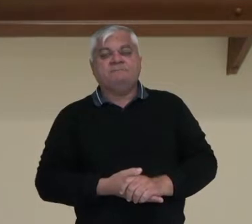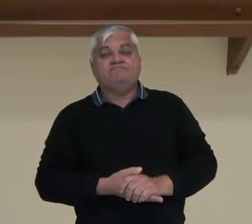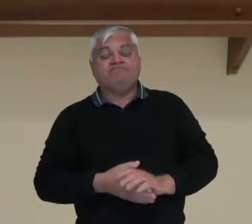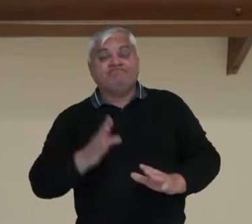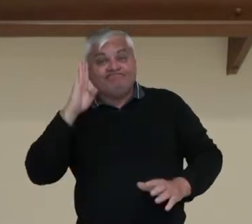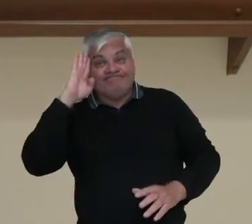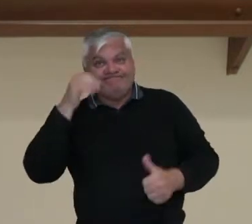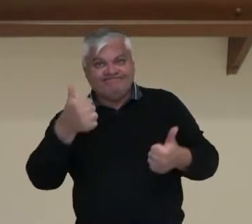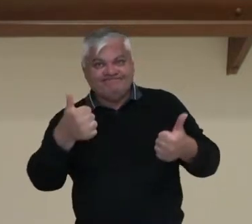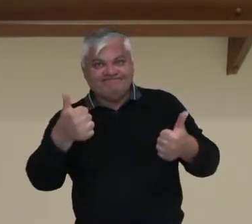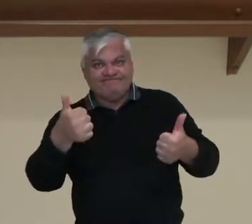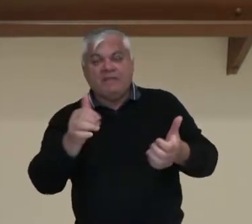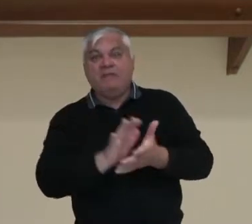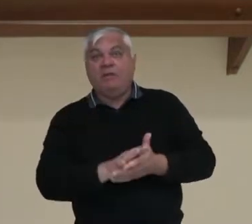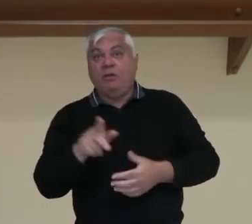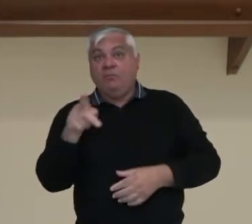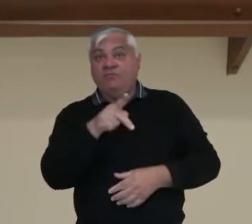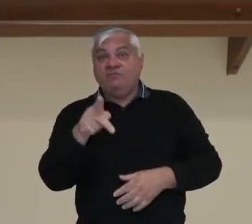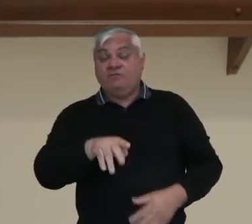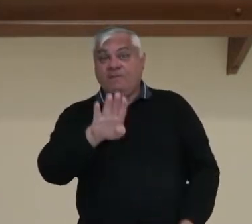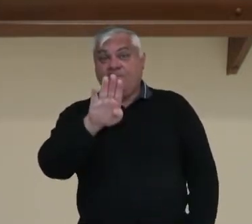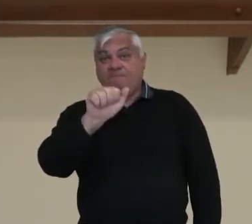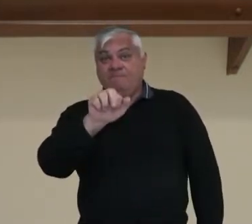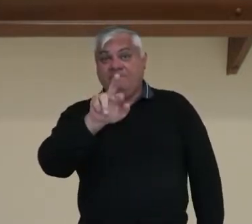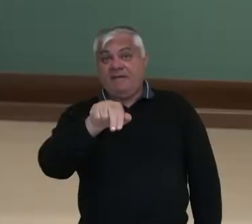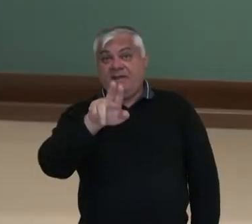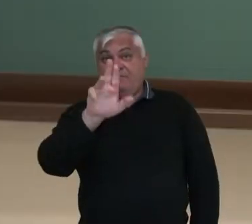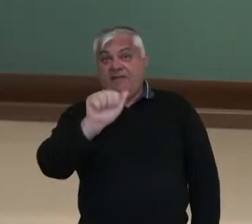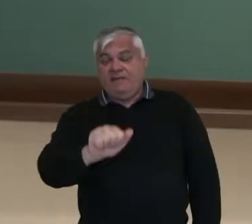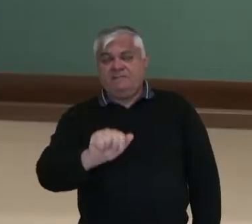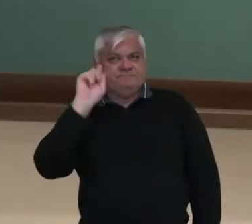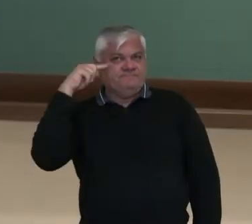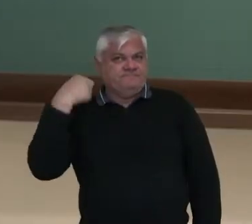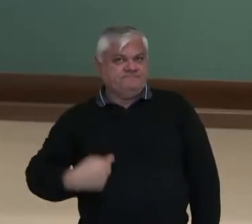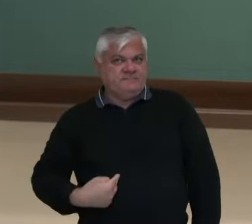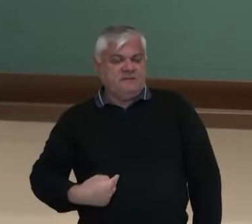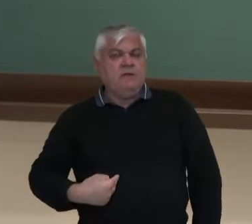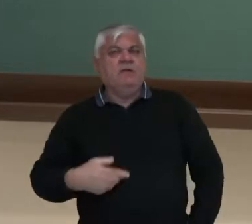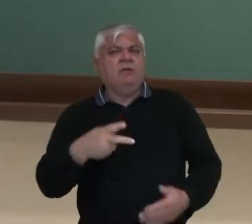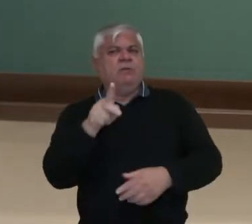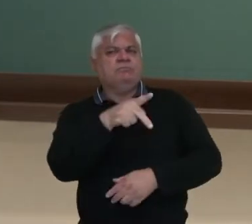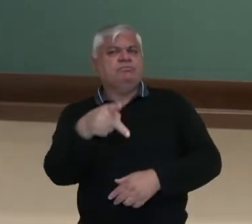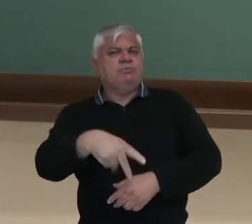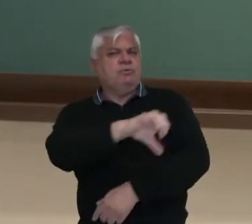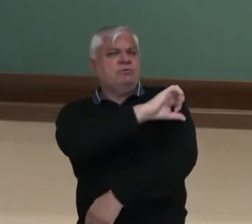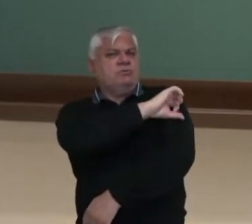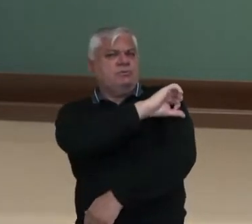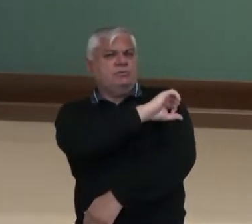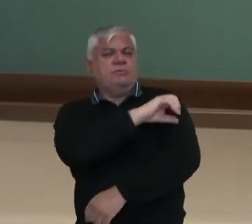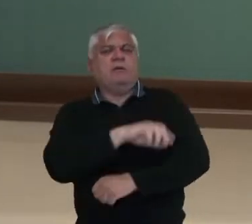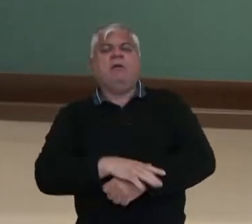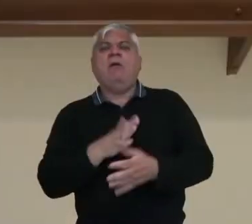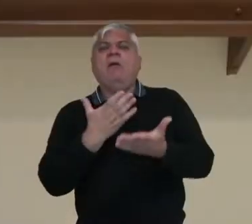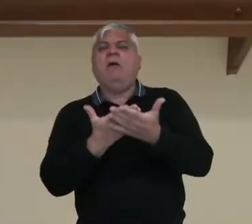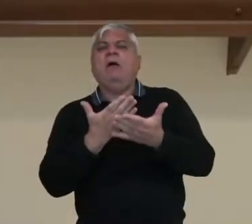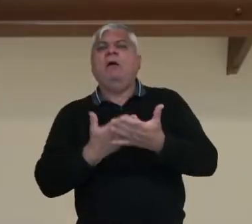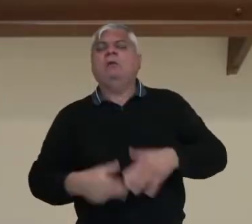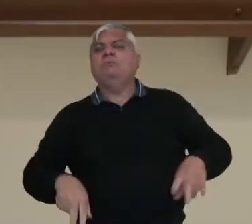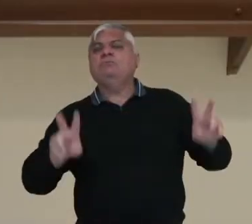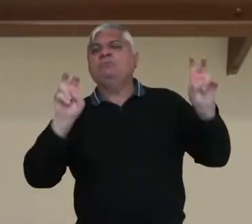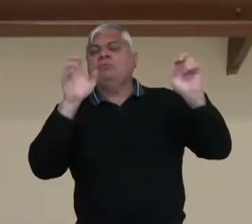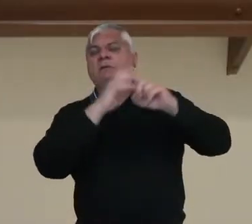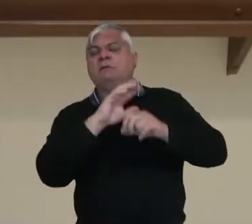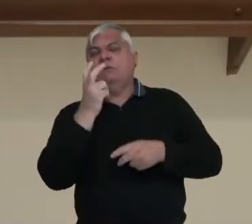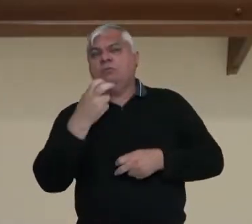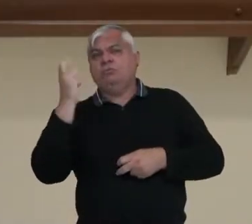E aí, pessoal, sou a professora Bárbara Furquim, professora de vocês do 9º ano, e nessa aula a gente vai falar sobre